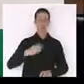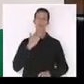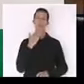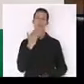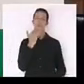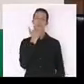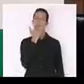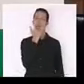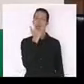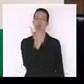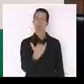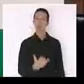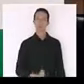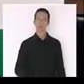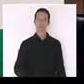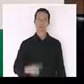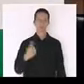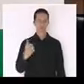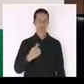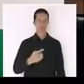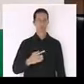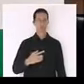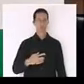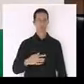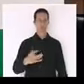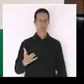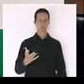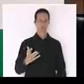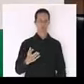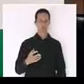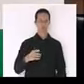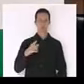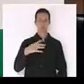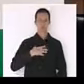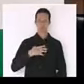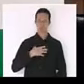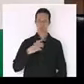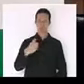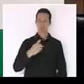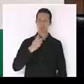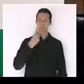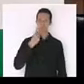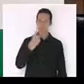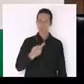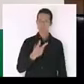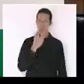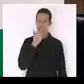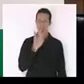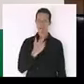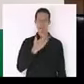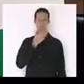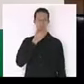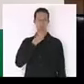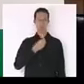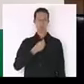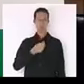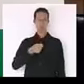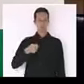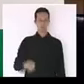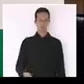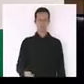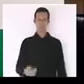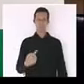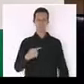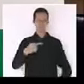mais machista, conservadora e misógina que eu ouvi. Dizer que não debate porque é